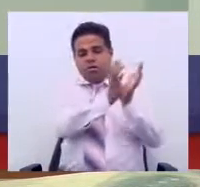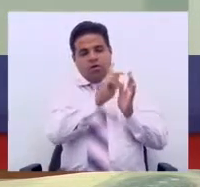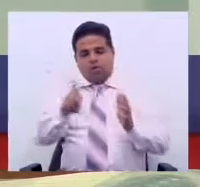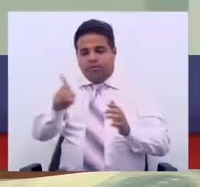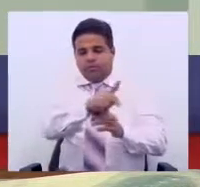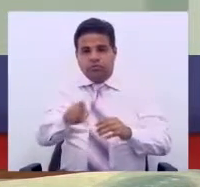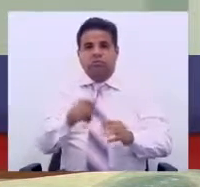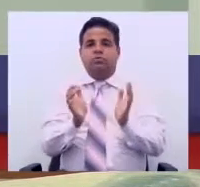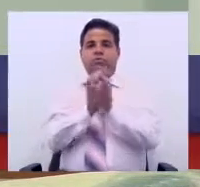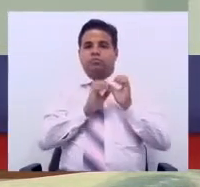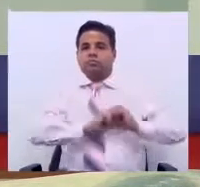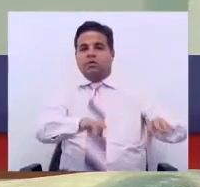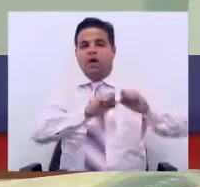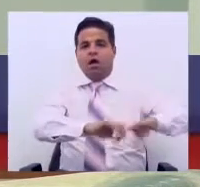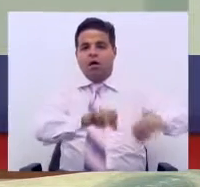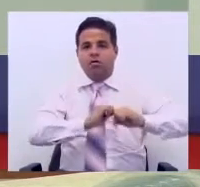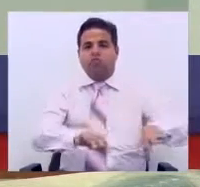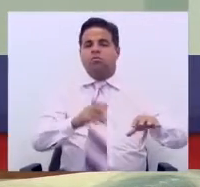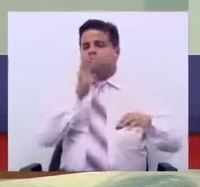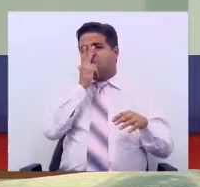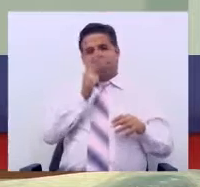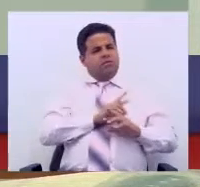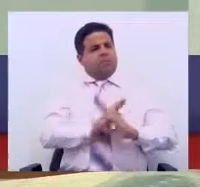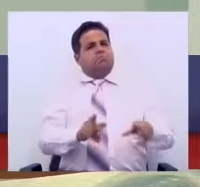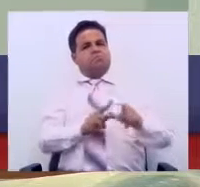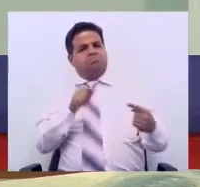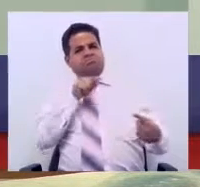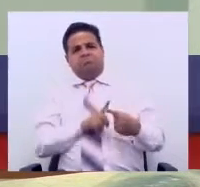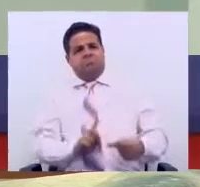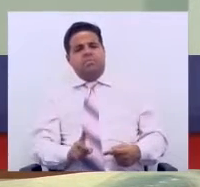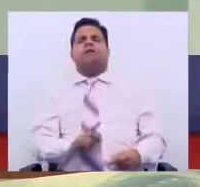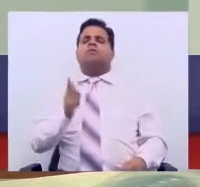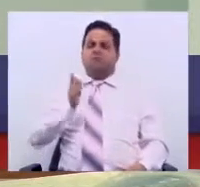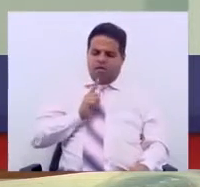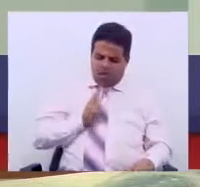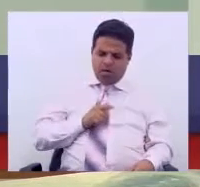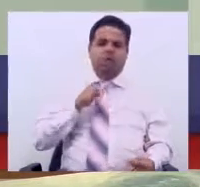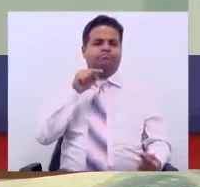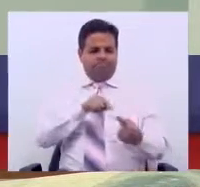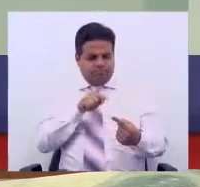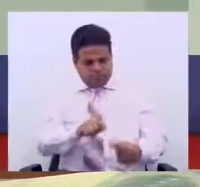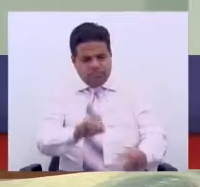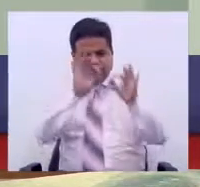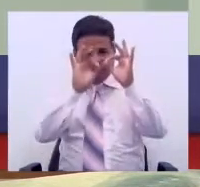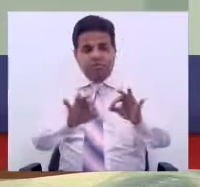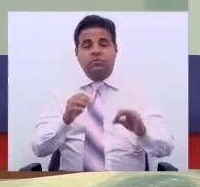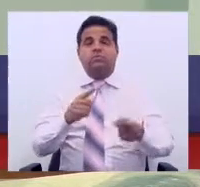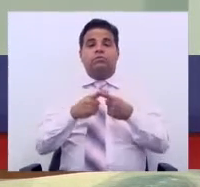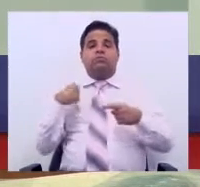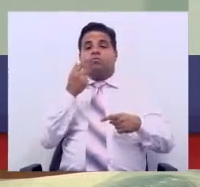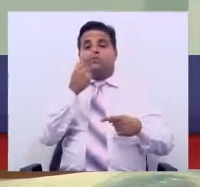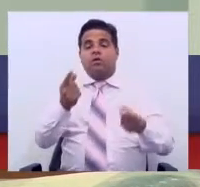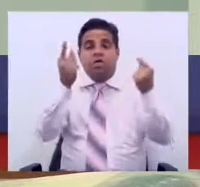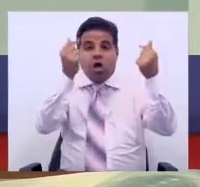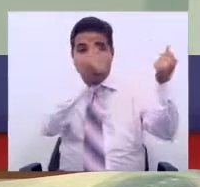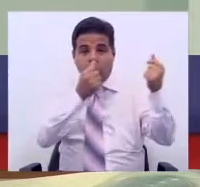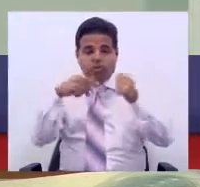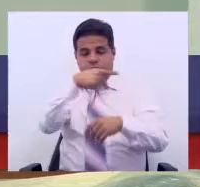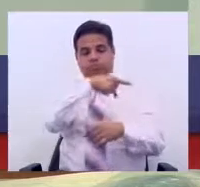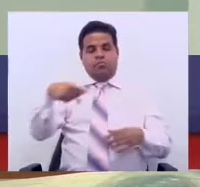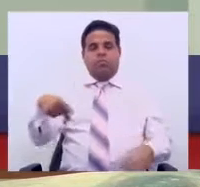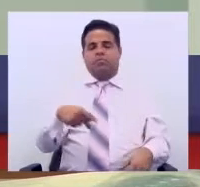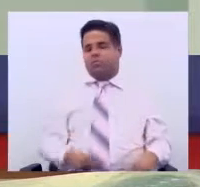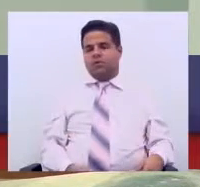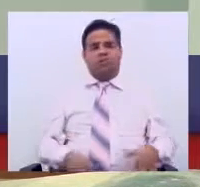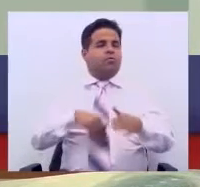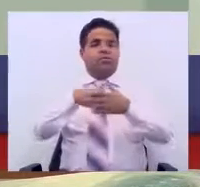dos educadores. Pode parecer que uma coisa não tenha nada a ver com a outra, mas tem. Porque se nós estamos falando de recurso público, para mesmo que